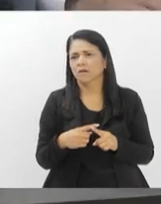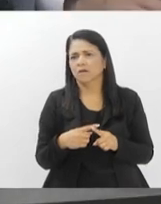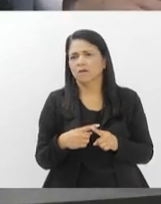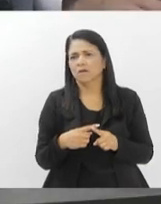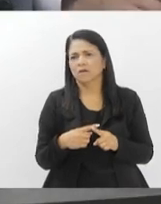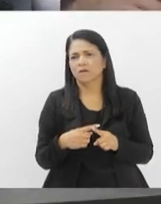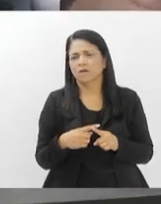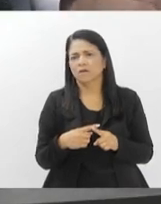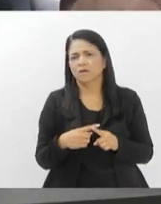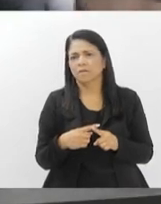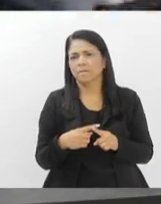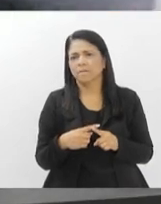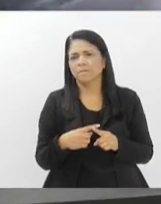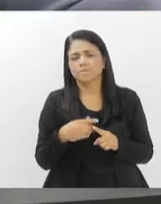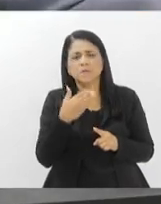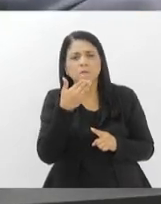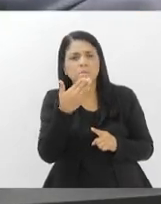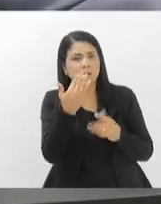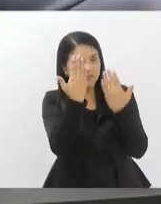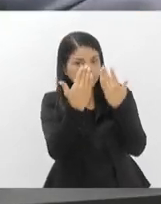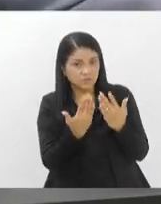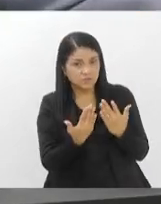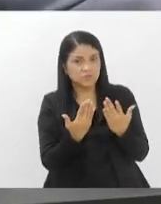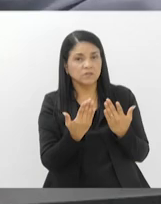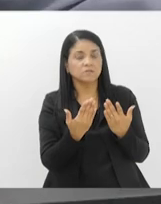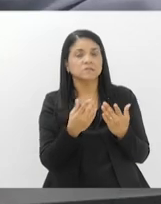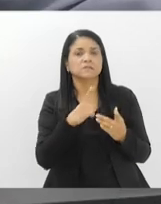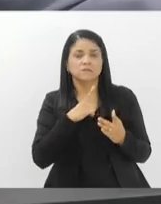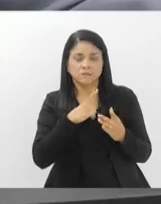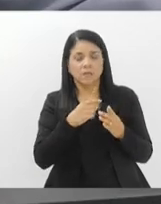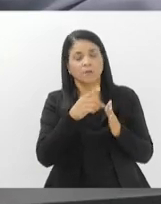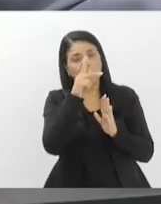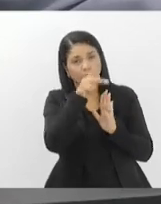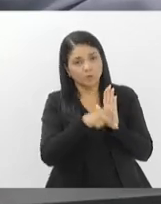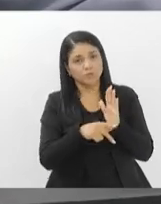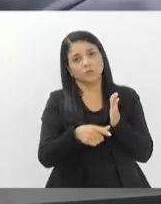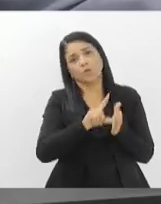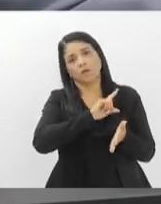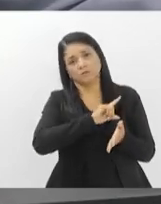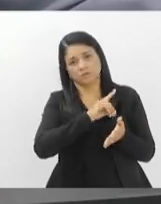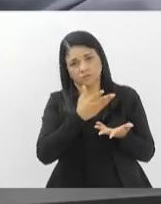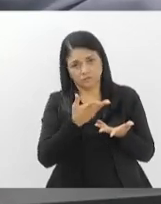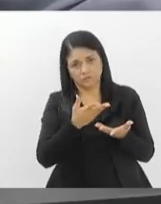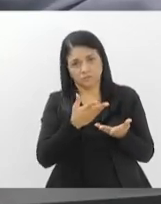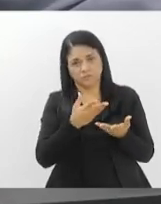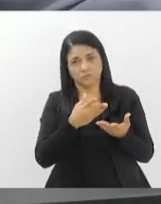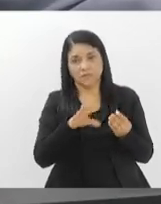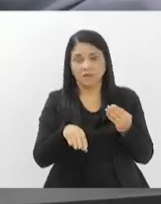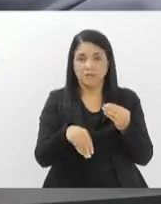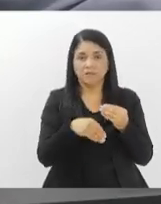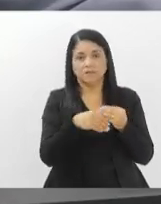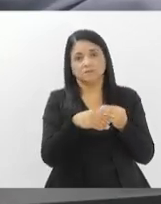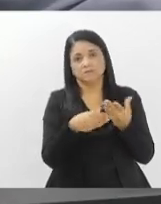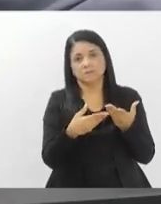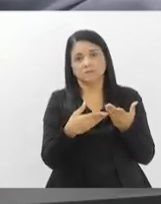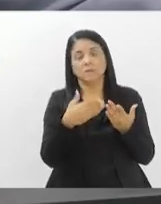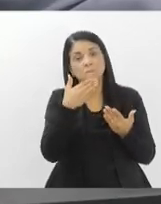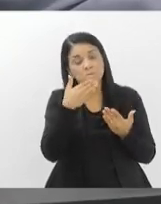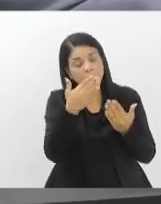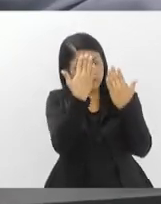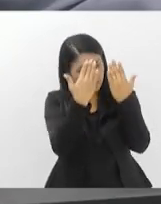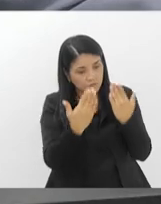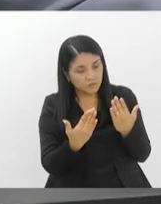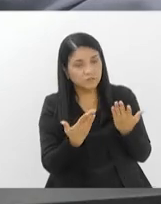Pede vista. Deputado. Já existe lei anterior. Existe projeto anterior. Seria pela anexação. Pede vista, então,